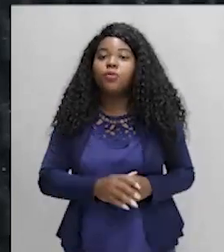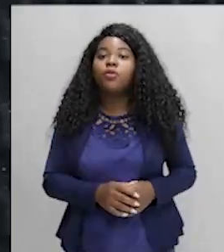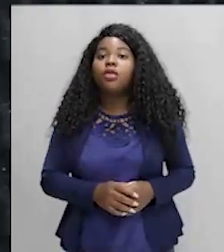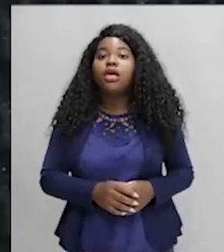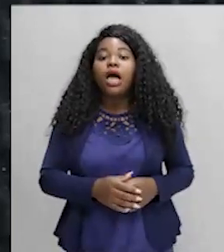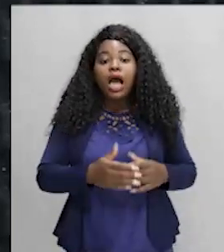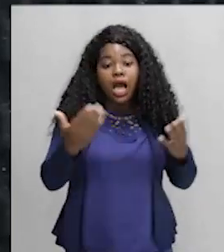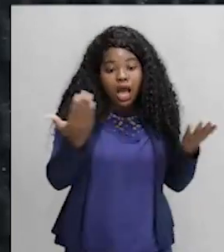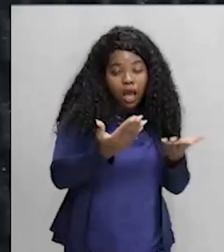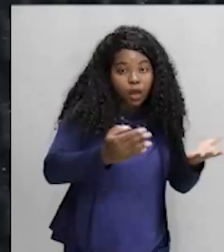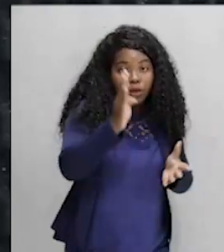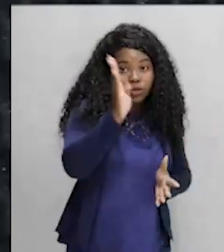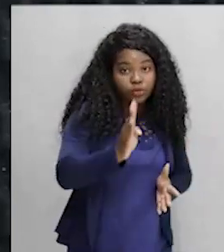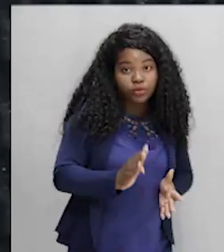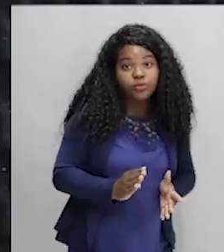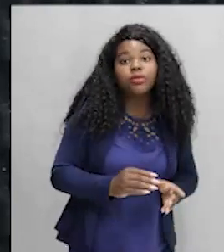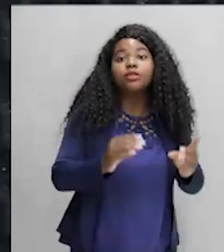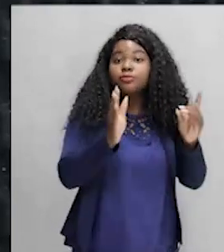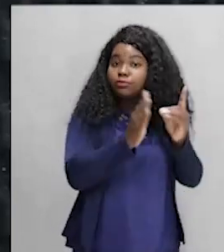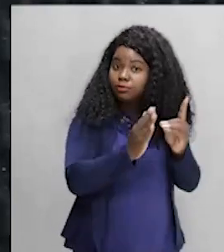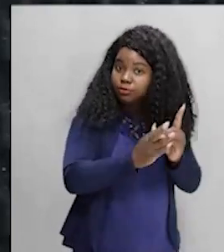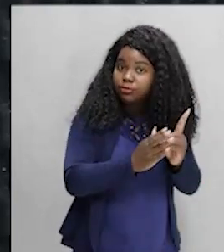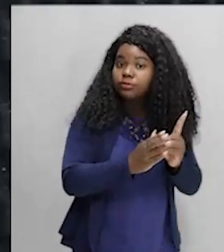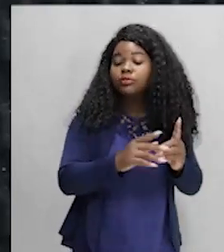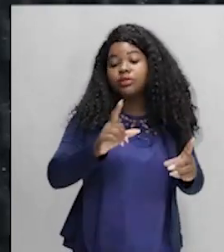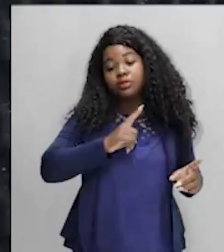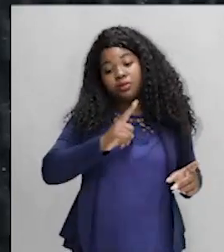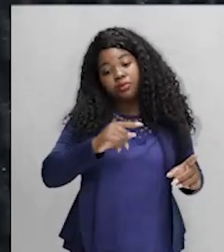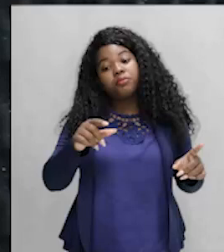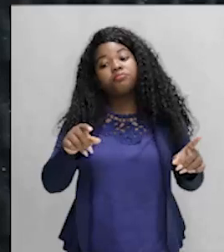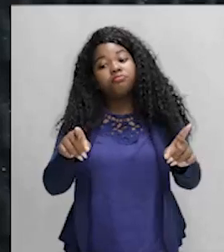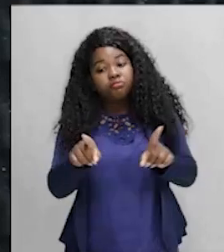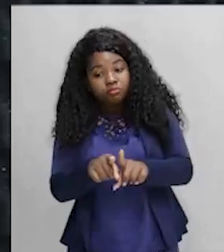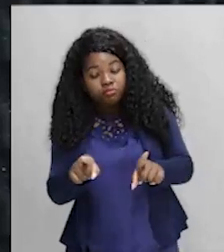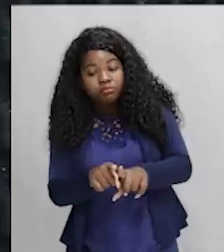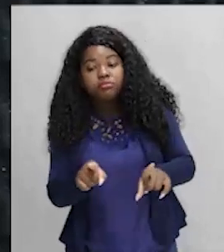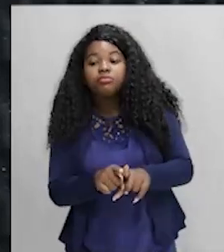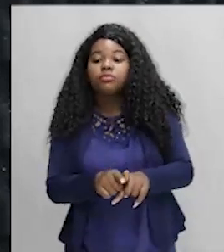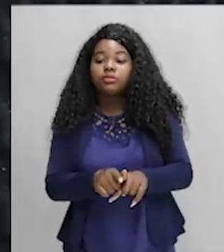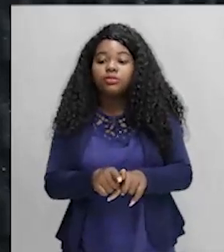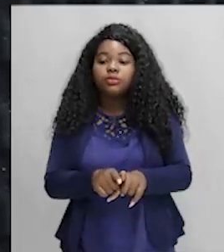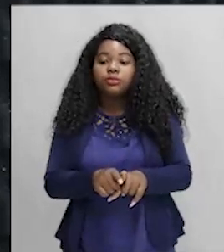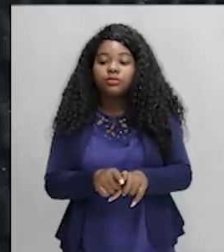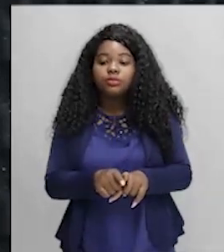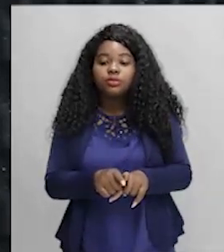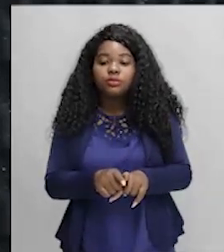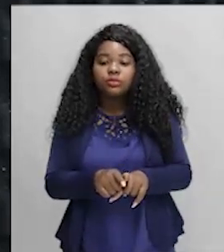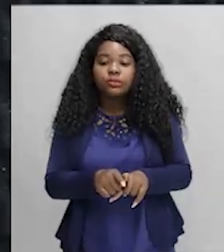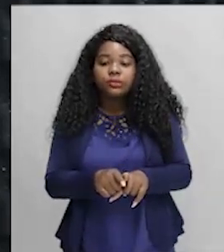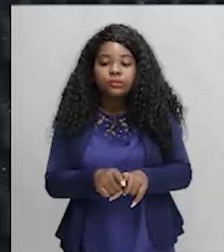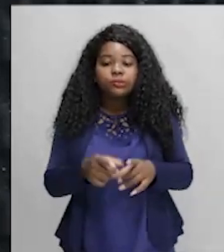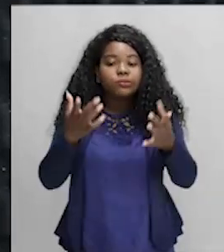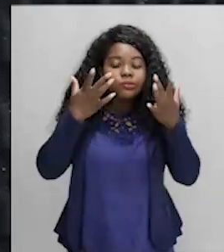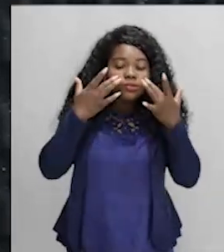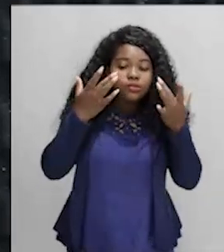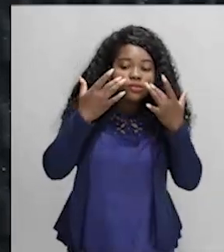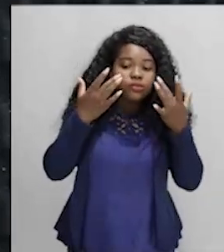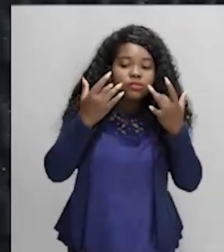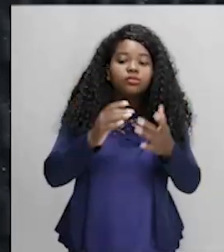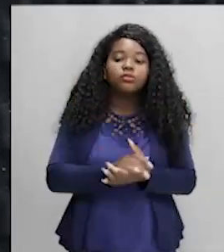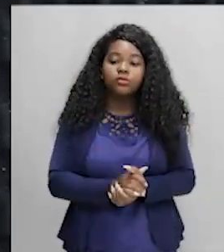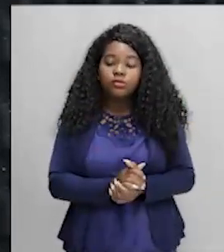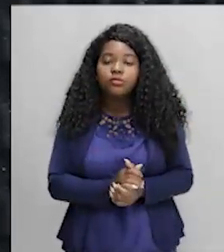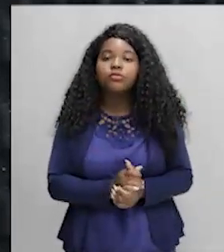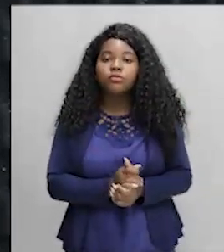indígenas brasileiros também têm manifestações primitivas a partir disso. Então, muitas das manifestações que nós temos hoje, como